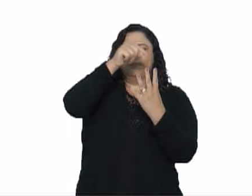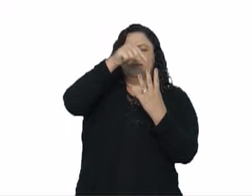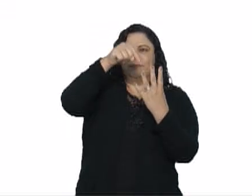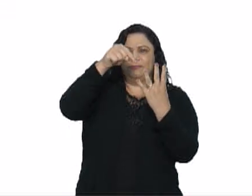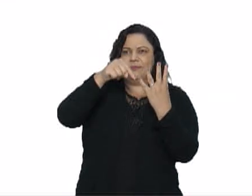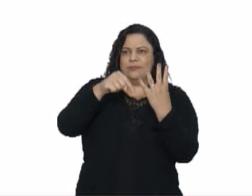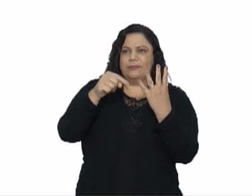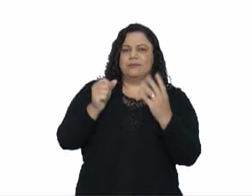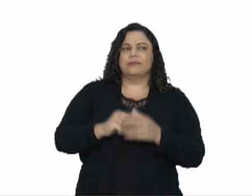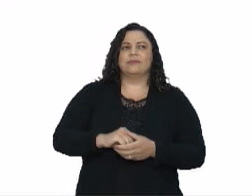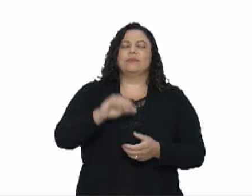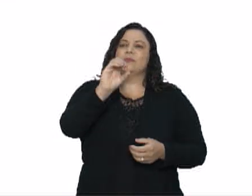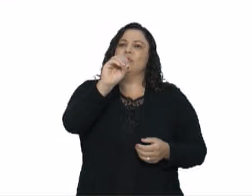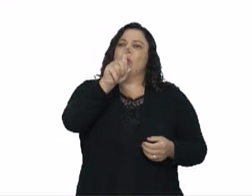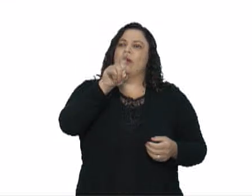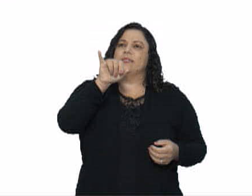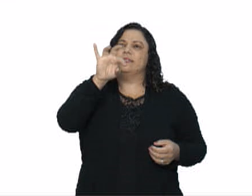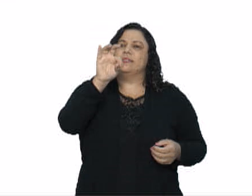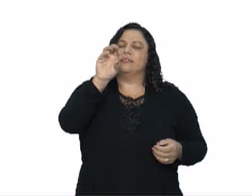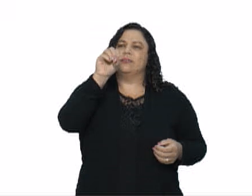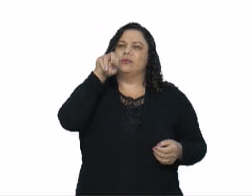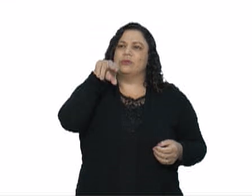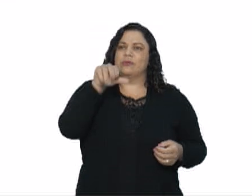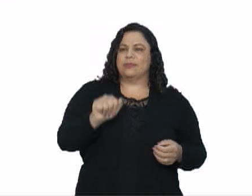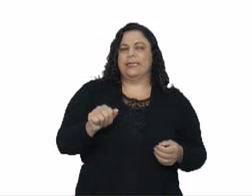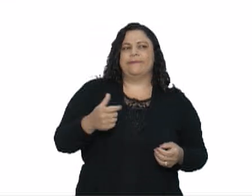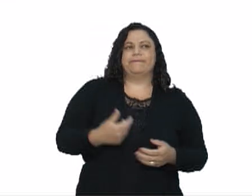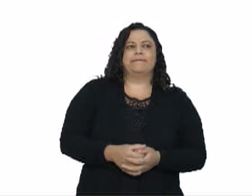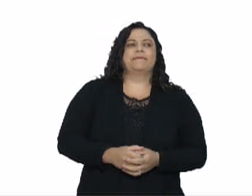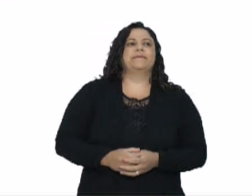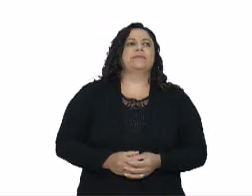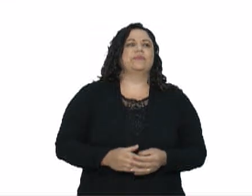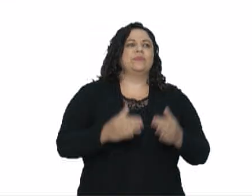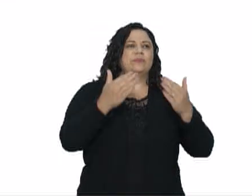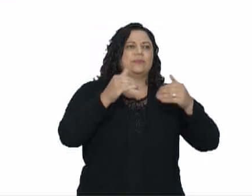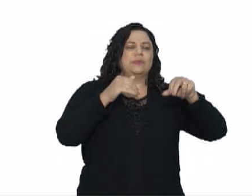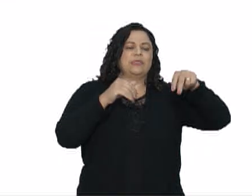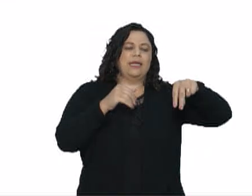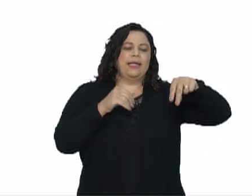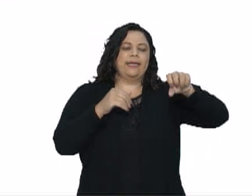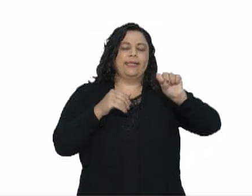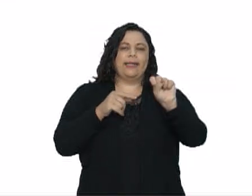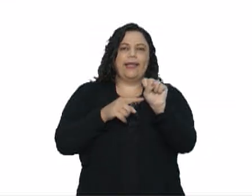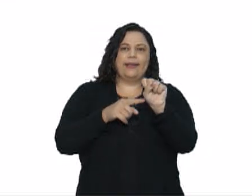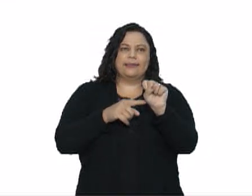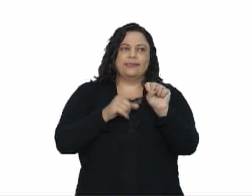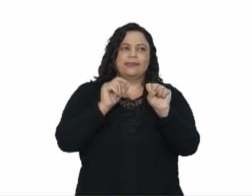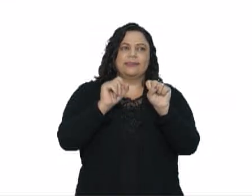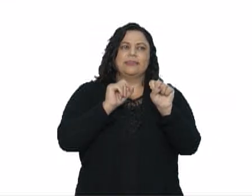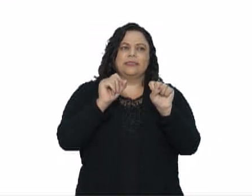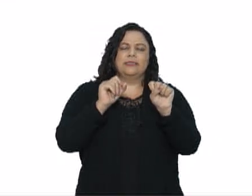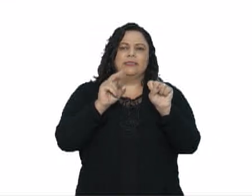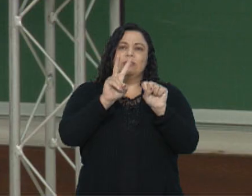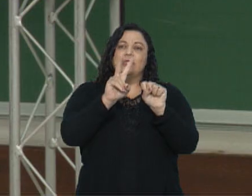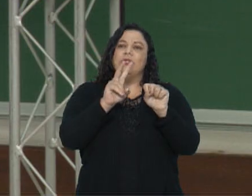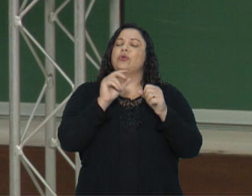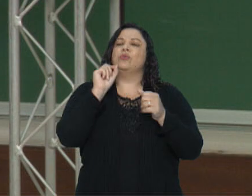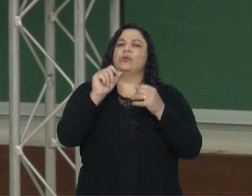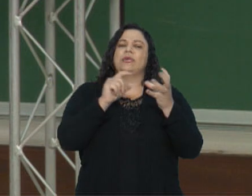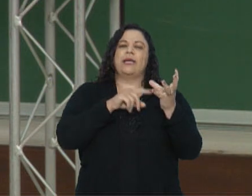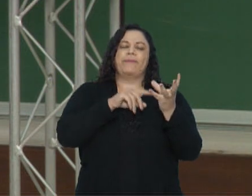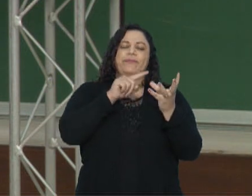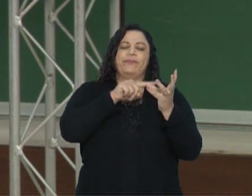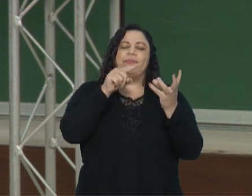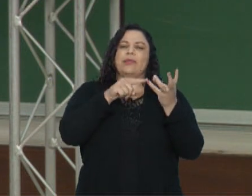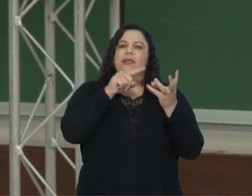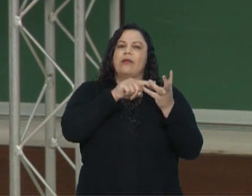Perfeito? A ver, solo quando as palavras terminam em N, S e uma vocal. A, E, I, O, U.